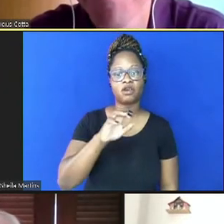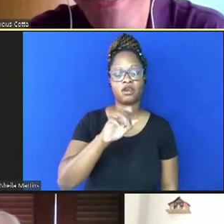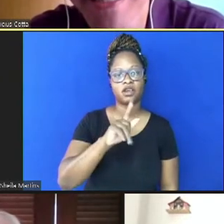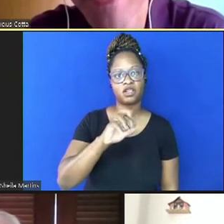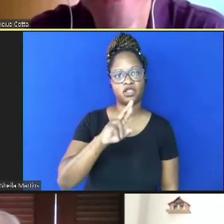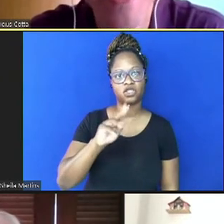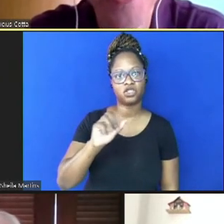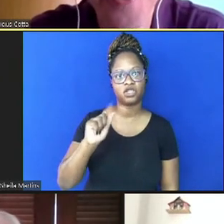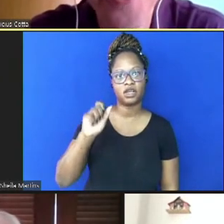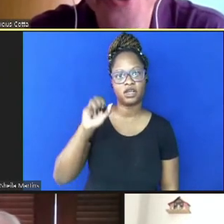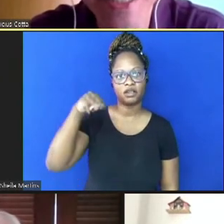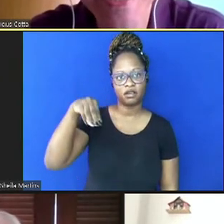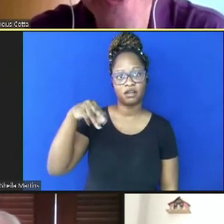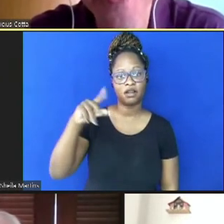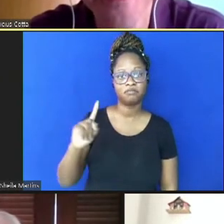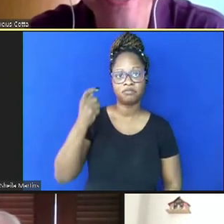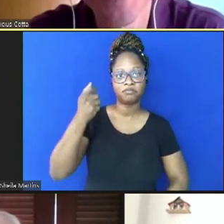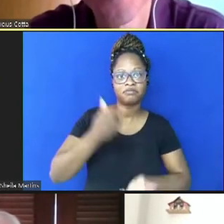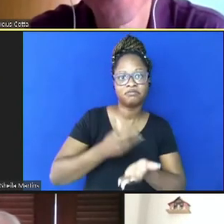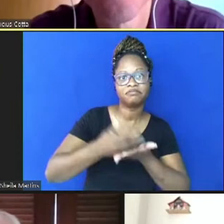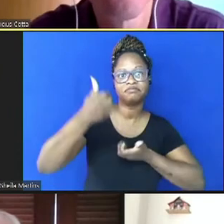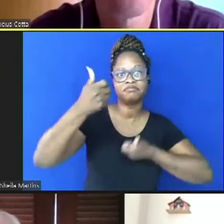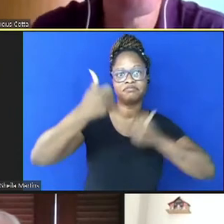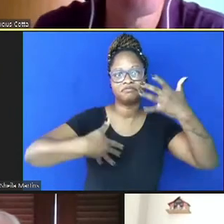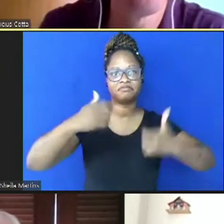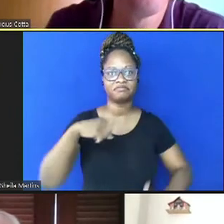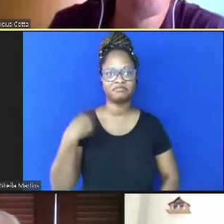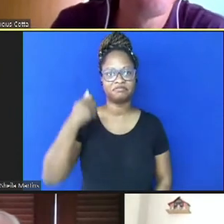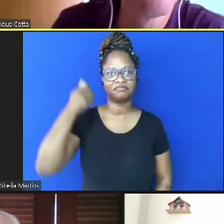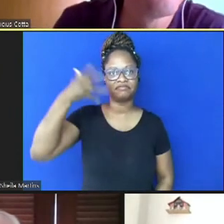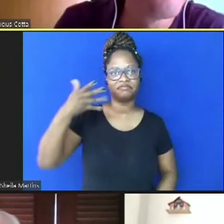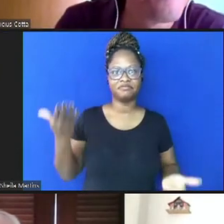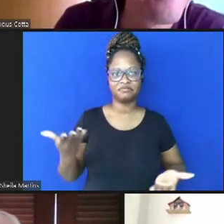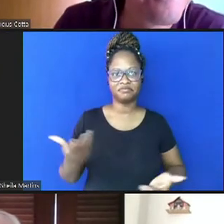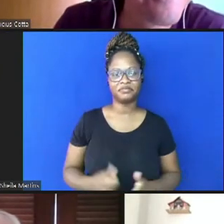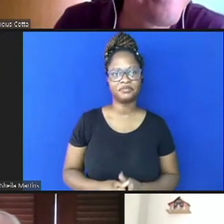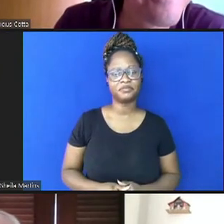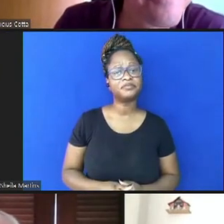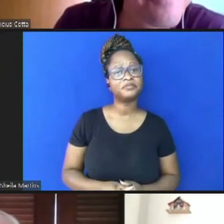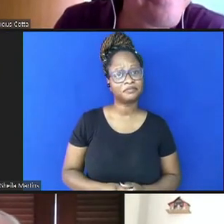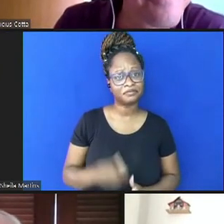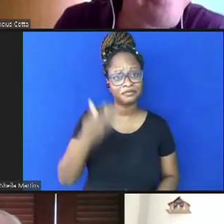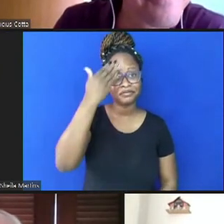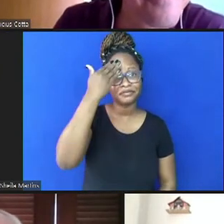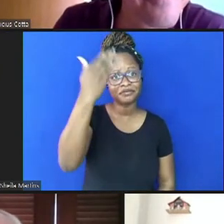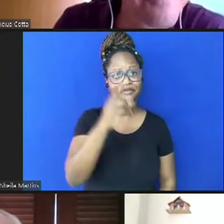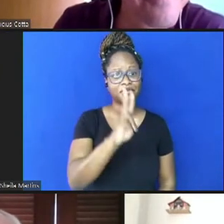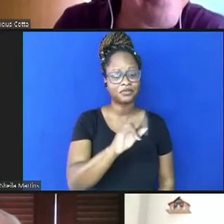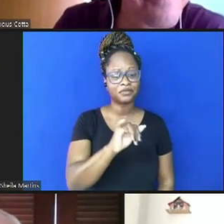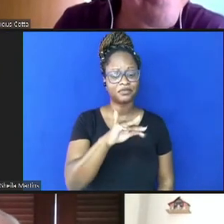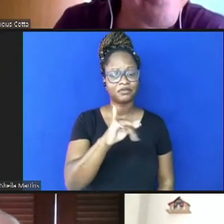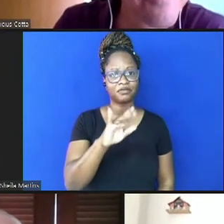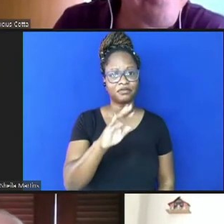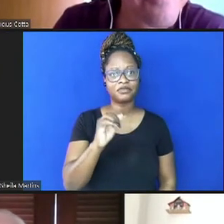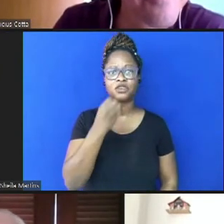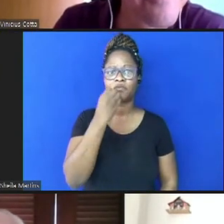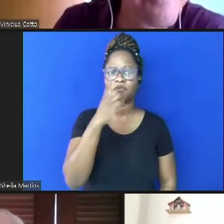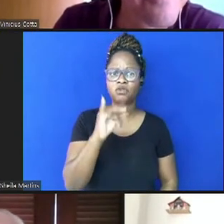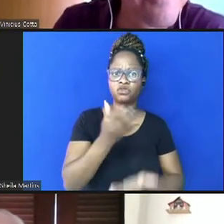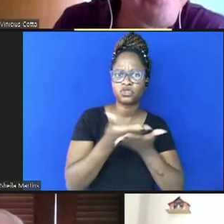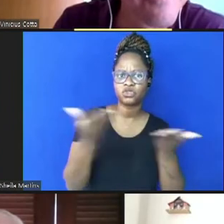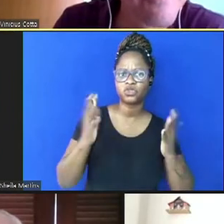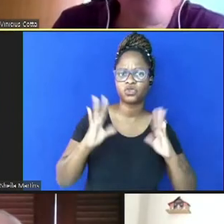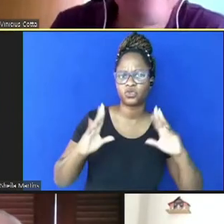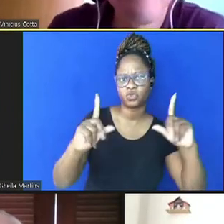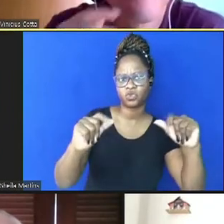as primeiras introduções desse nosso evento. Muito obrigada, Vinícius. Muito bom dia a todos e